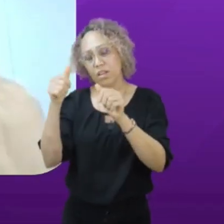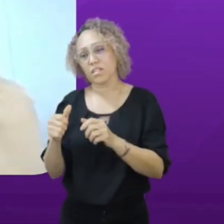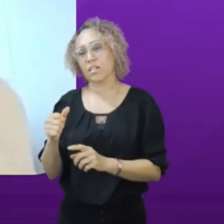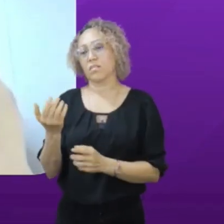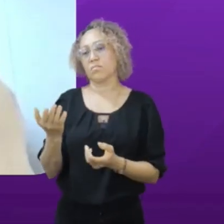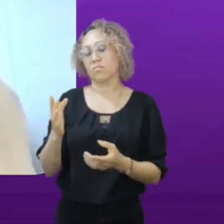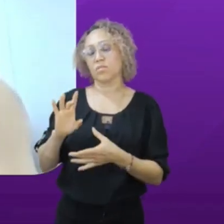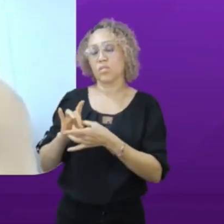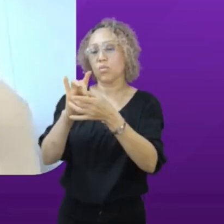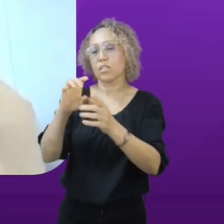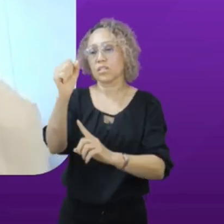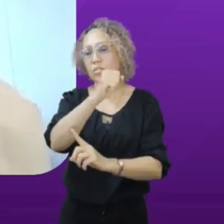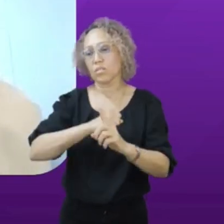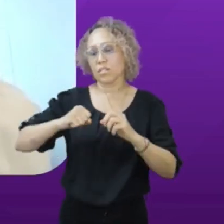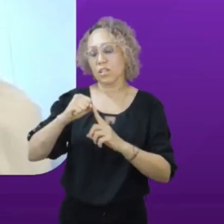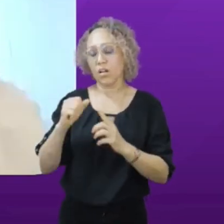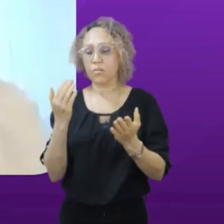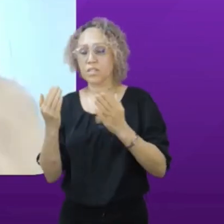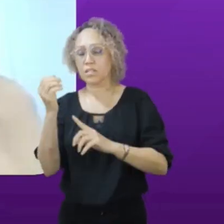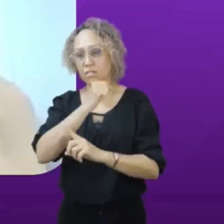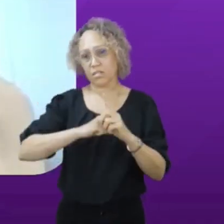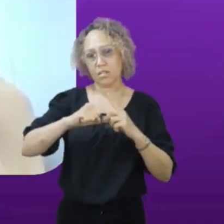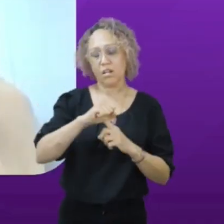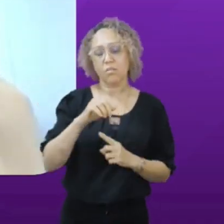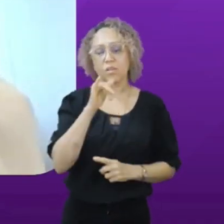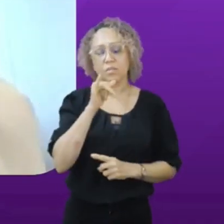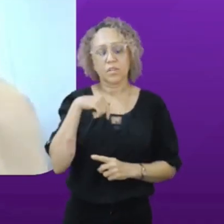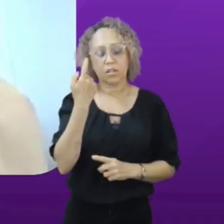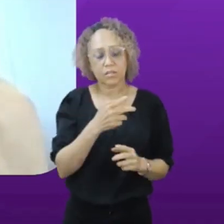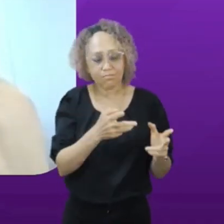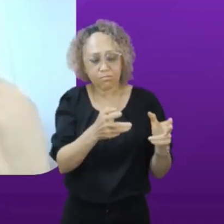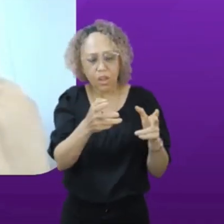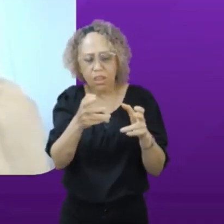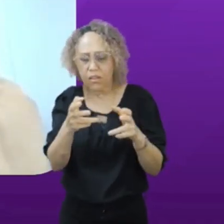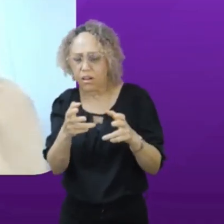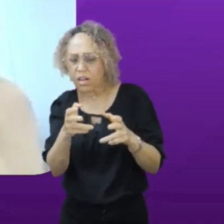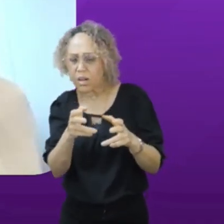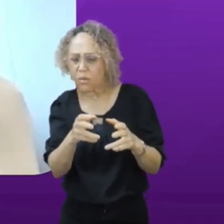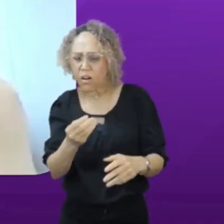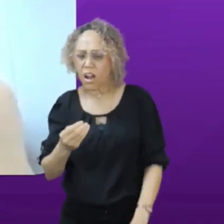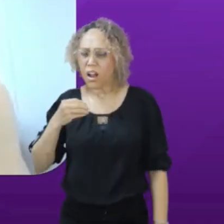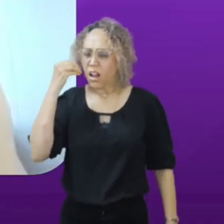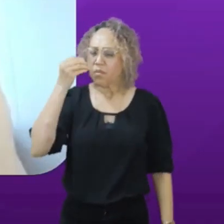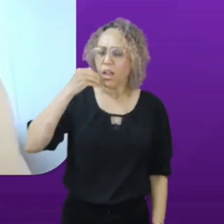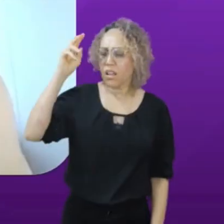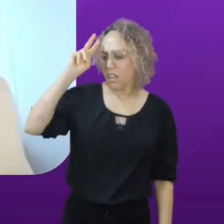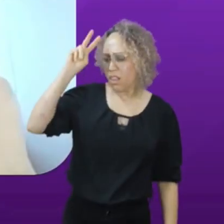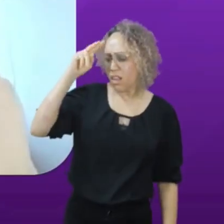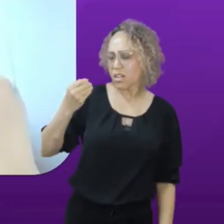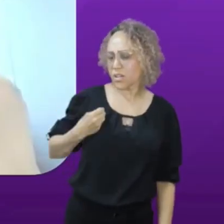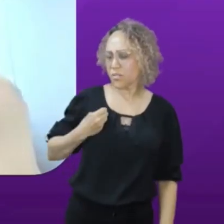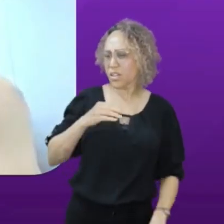social. Então, quando nós observamos, por exemplo, a história de vida dessas mulheres, e a gente vai falar sobre